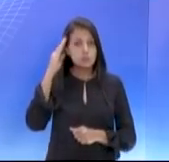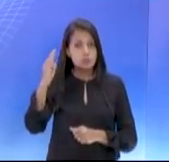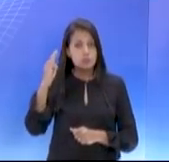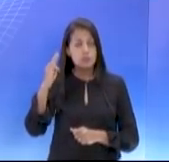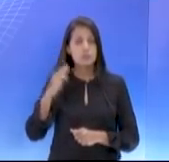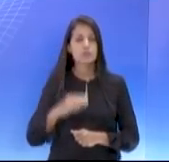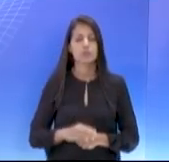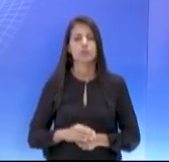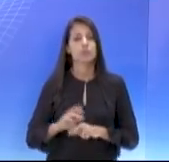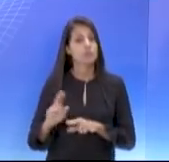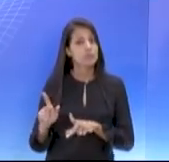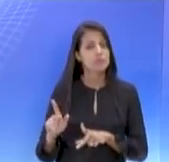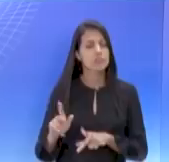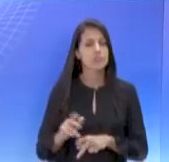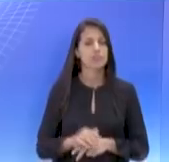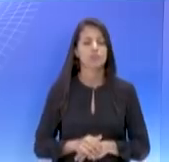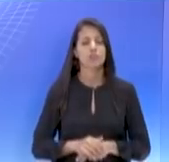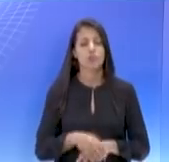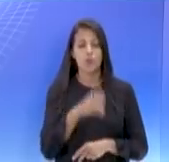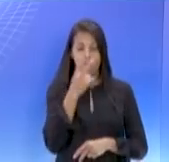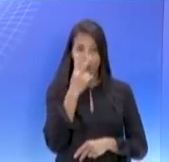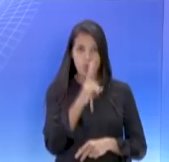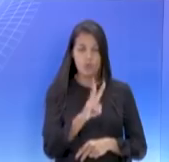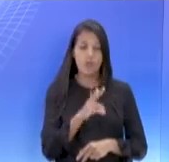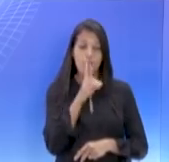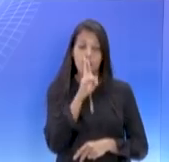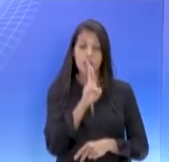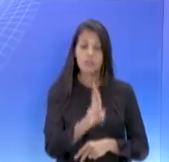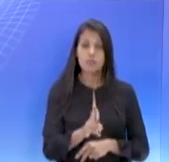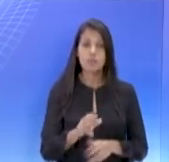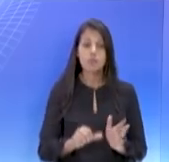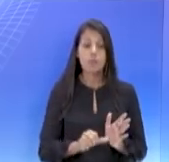Vamos ver aqui as respostas, como que a gente pode analisar cada uma.